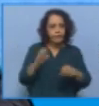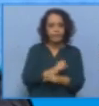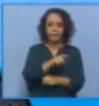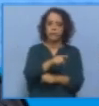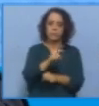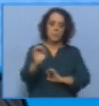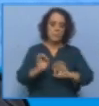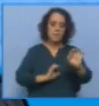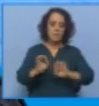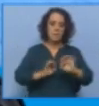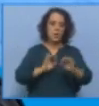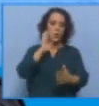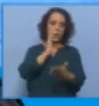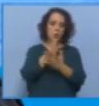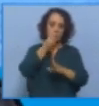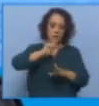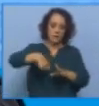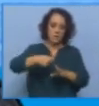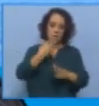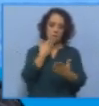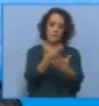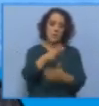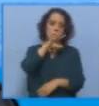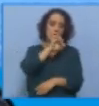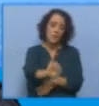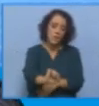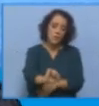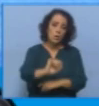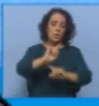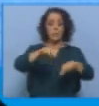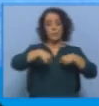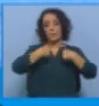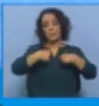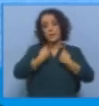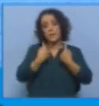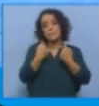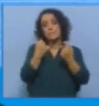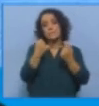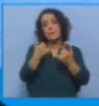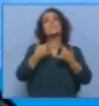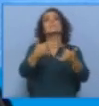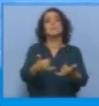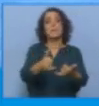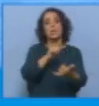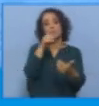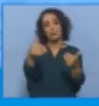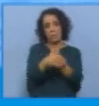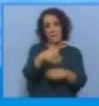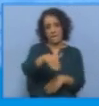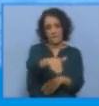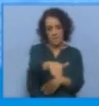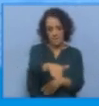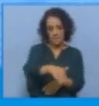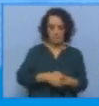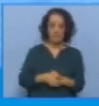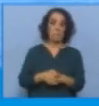última refeição para o seu filho, para ela, e a seguir esperamos a morte. É precisamente